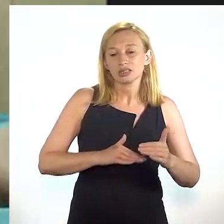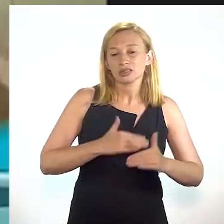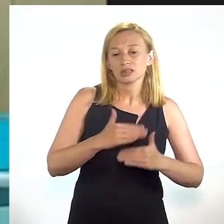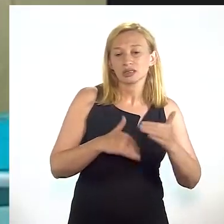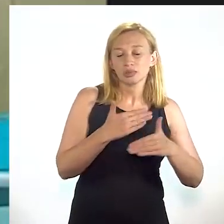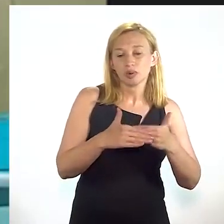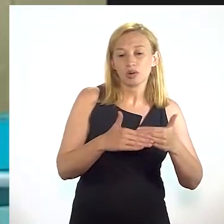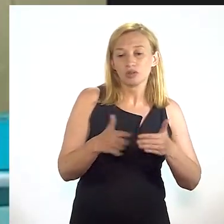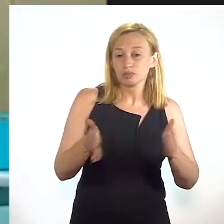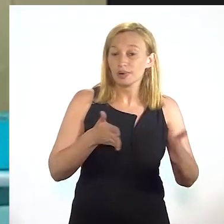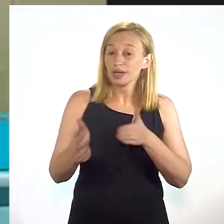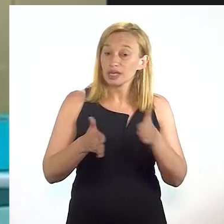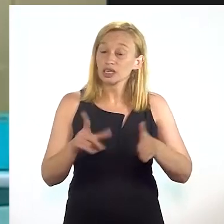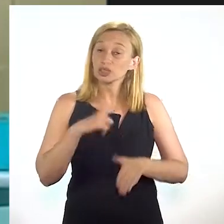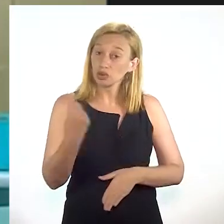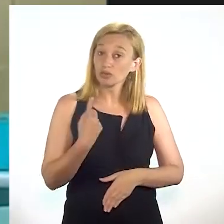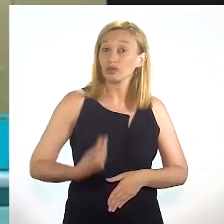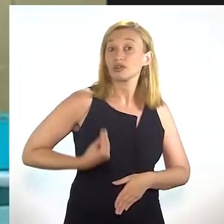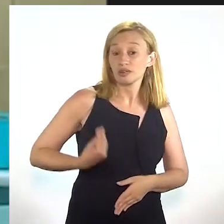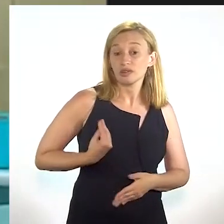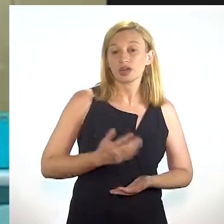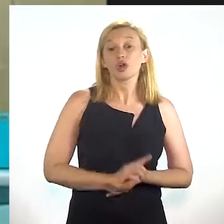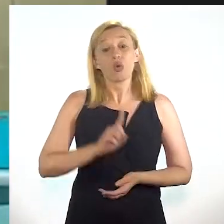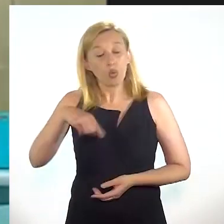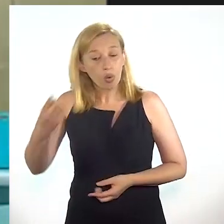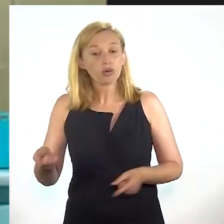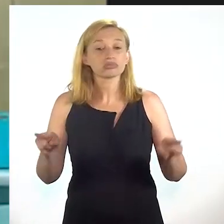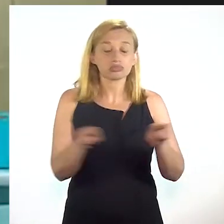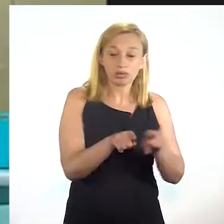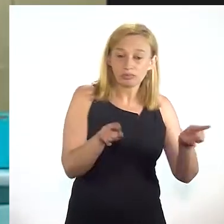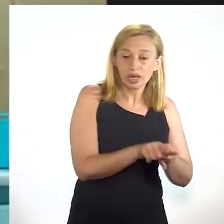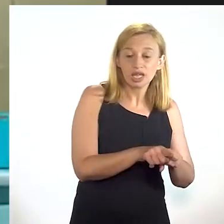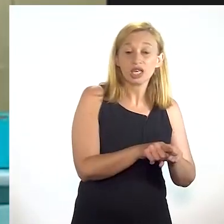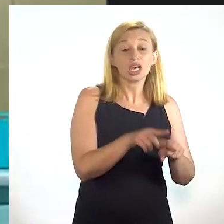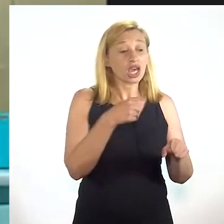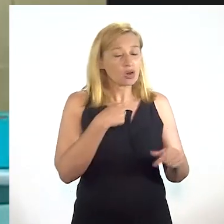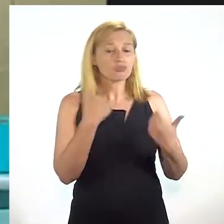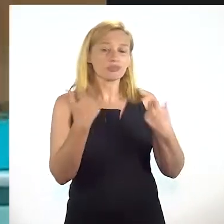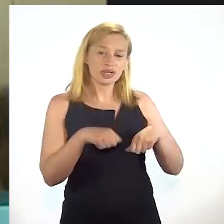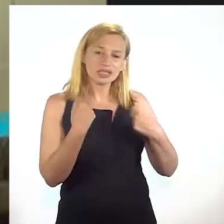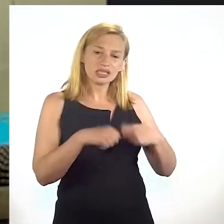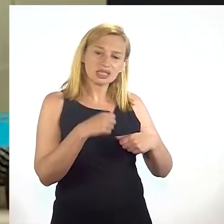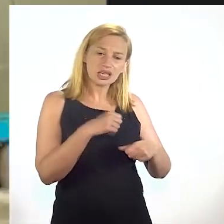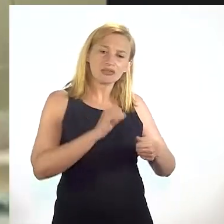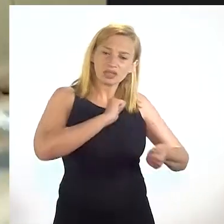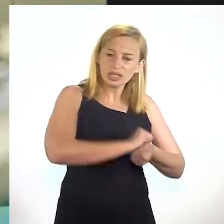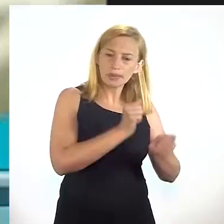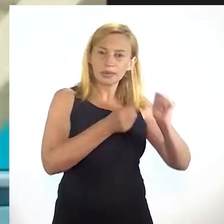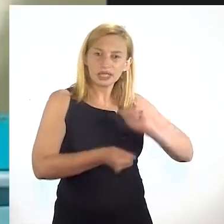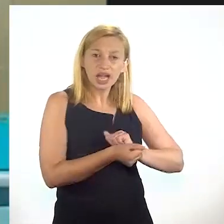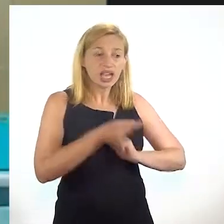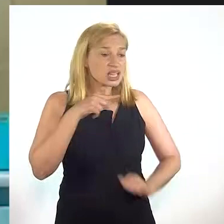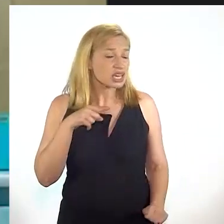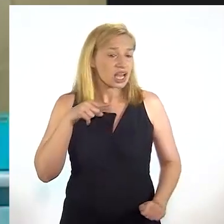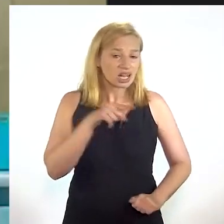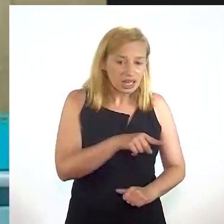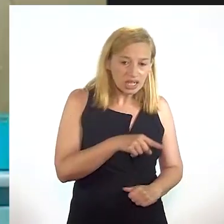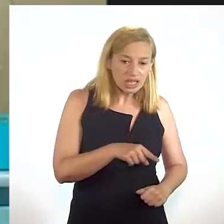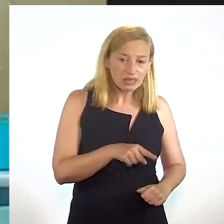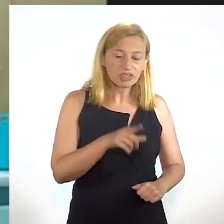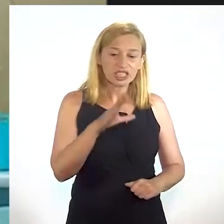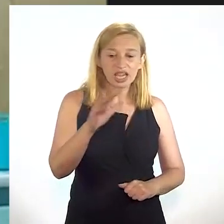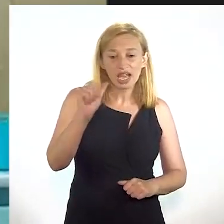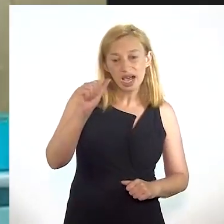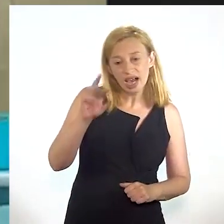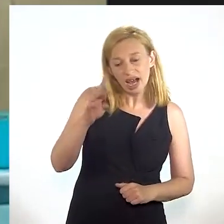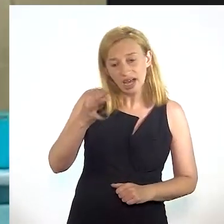impactá-las nessa próxima fase que a gente vai viver? Um outro aspecto é que eu precisei me refazer.